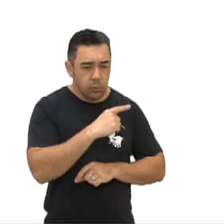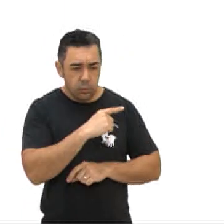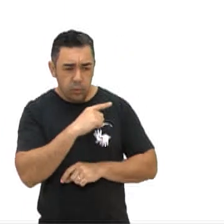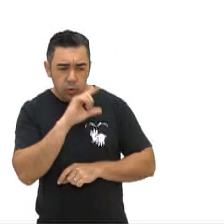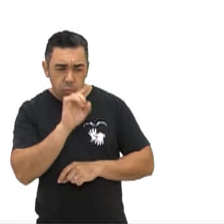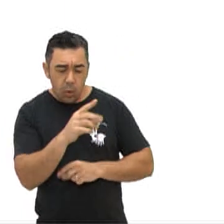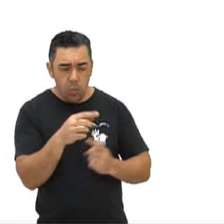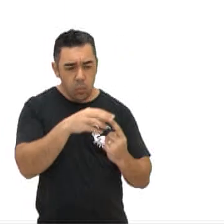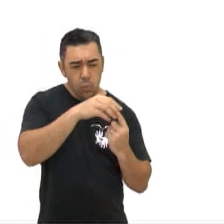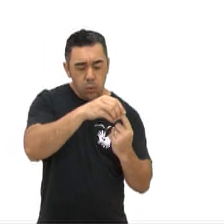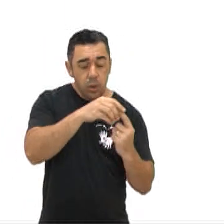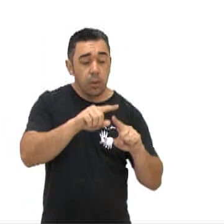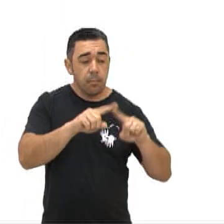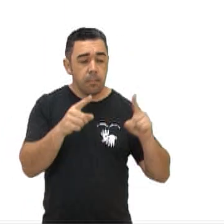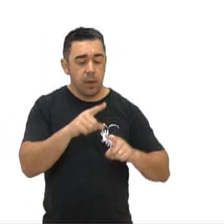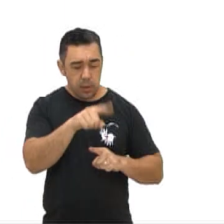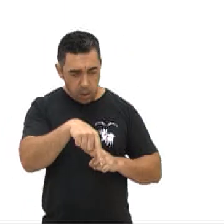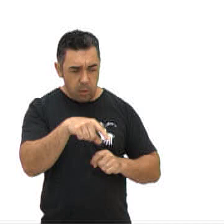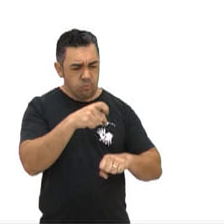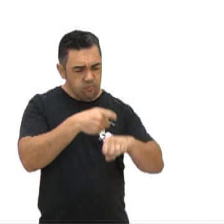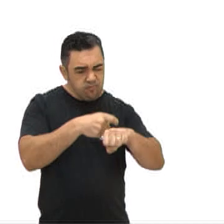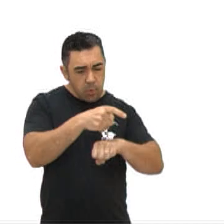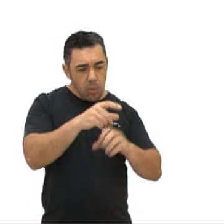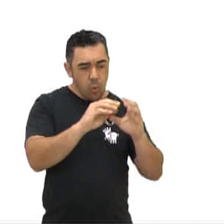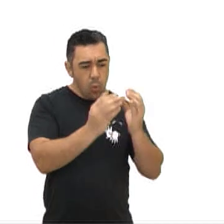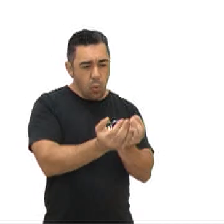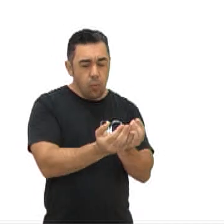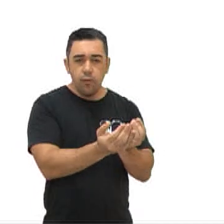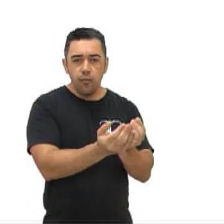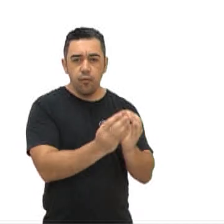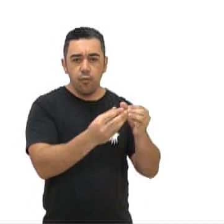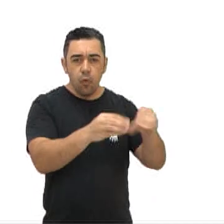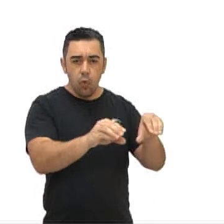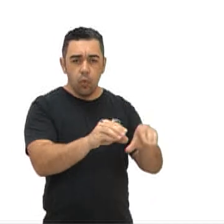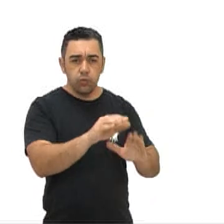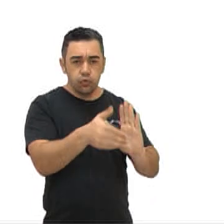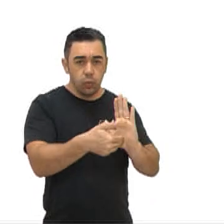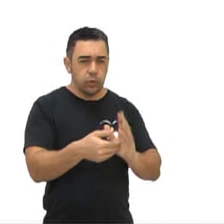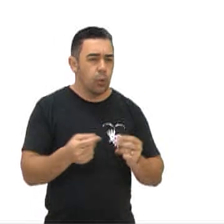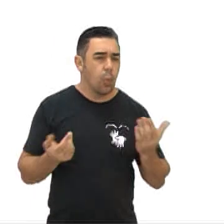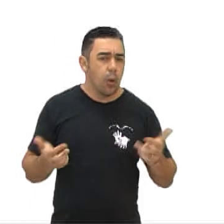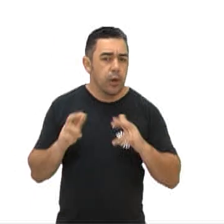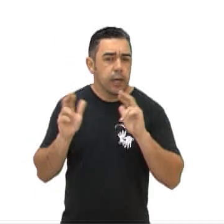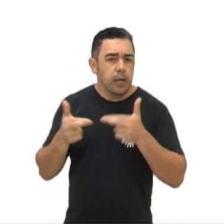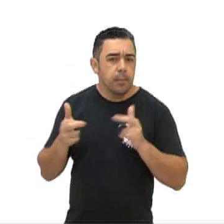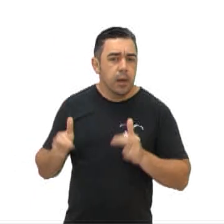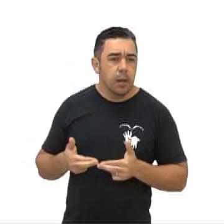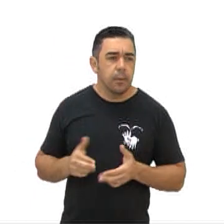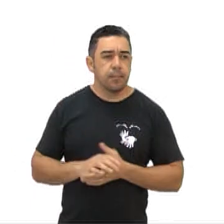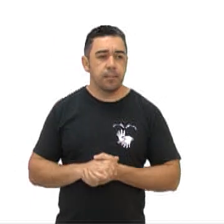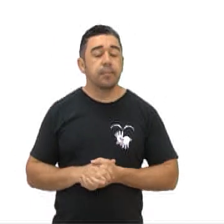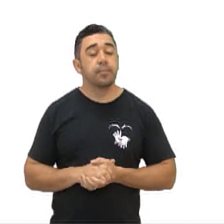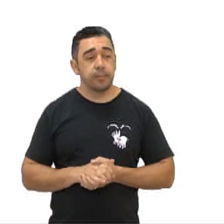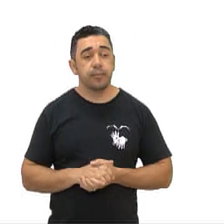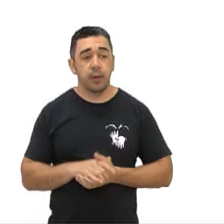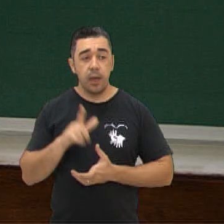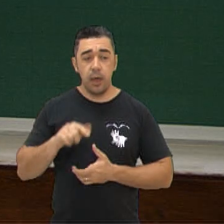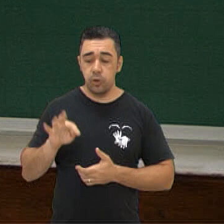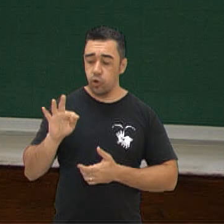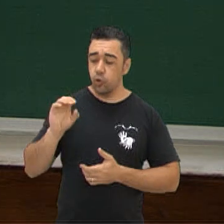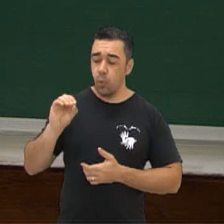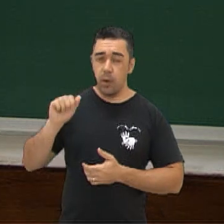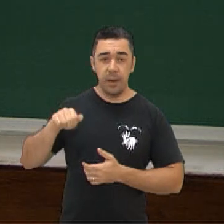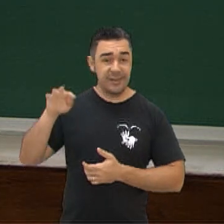unitária, maciçamente ovo, num todo. Que rimas são essas então? As rimas toantes